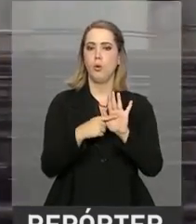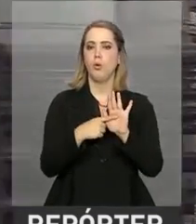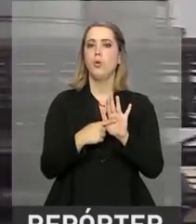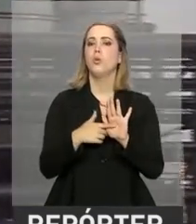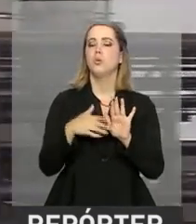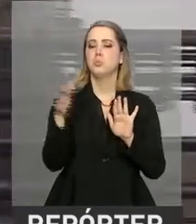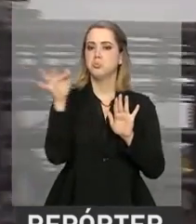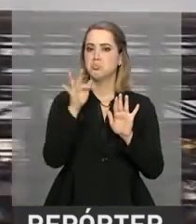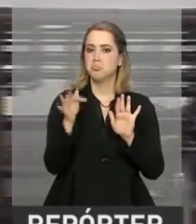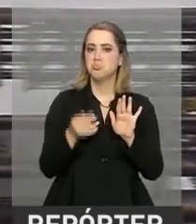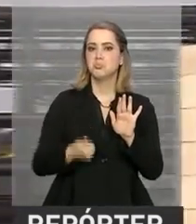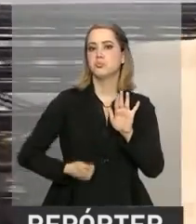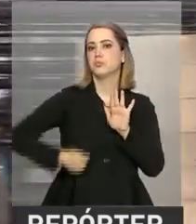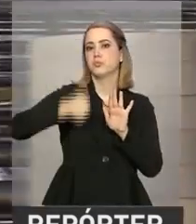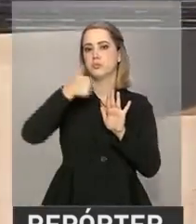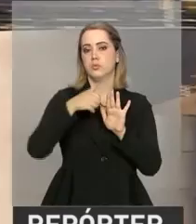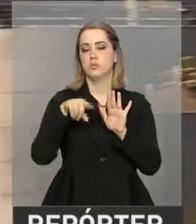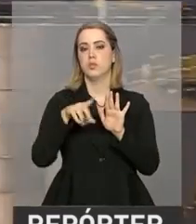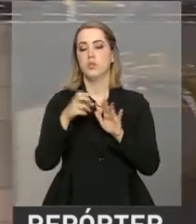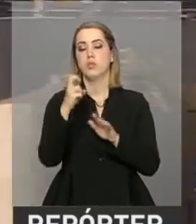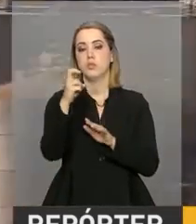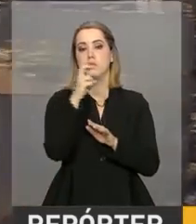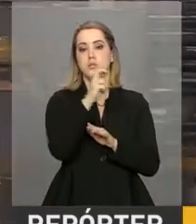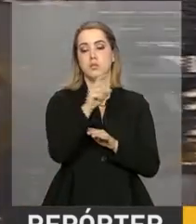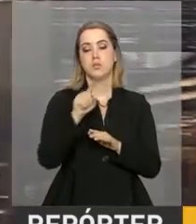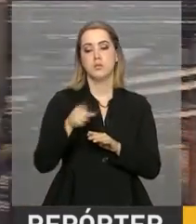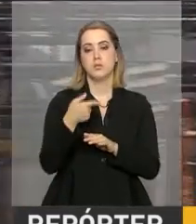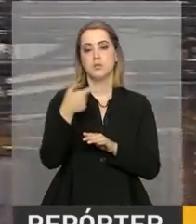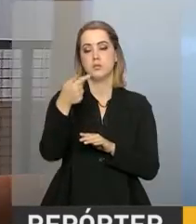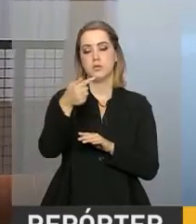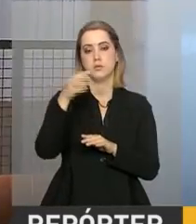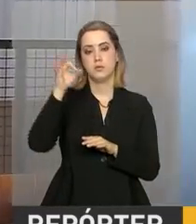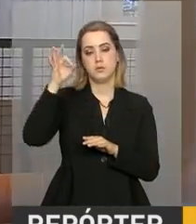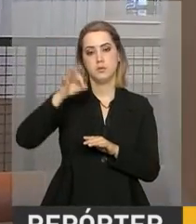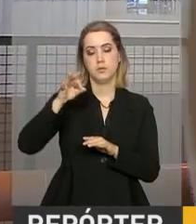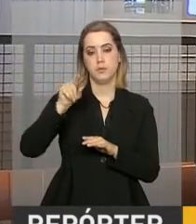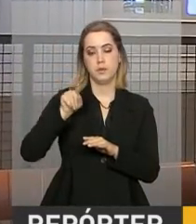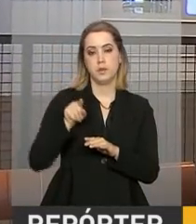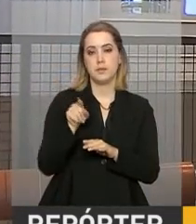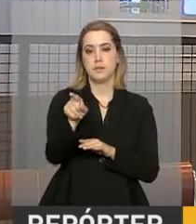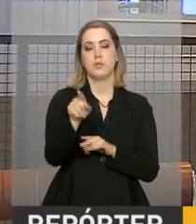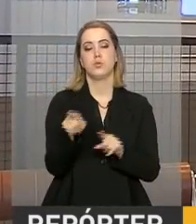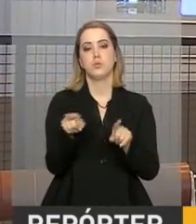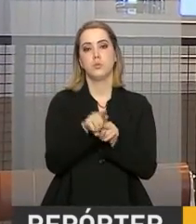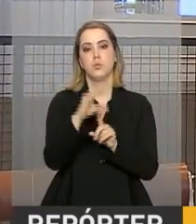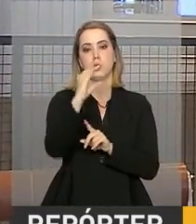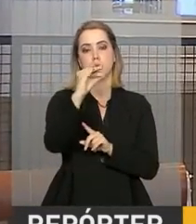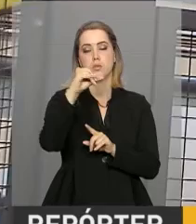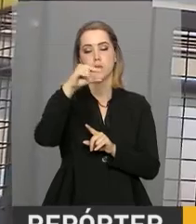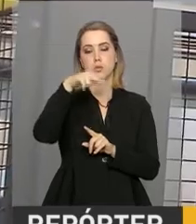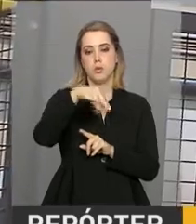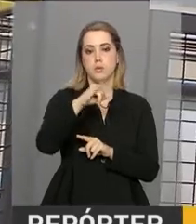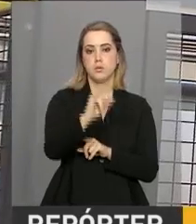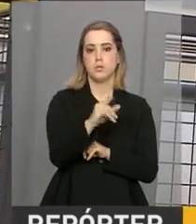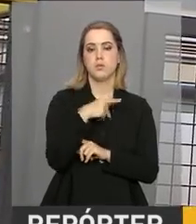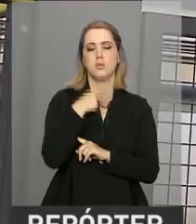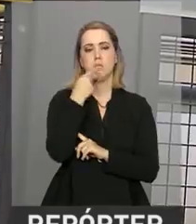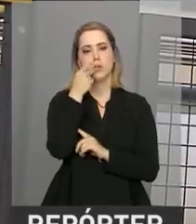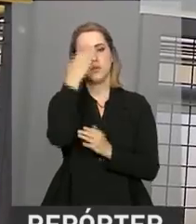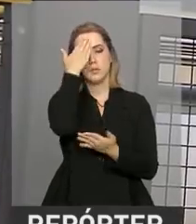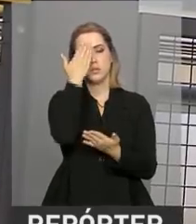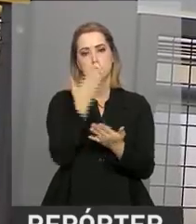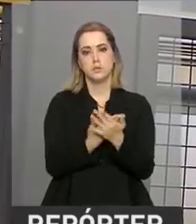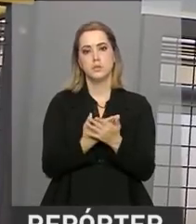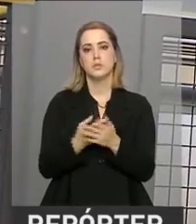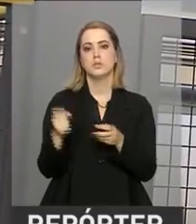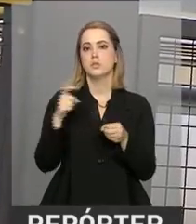maior nas grandes empresas com 55,7 pontos segundo a cnn a confiança do empresário é a